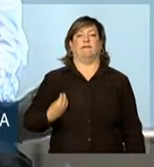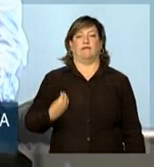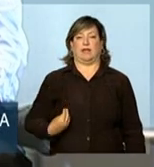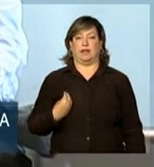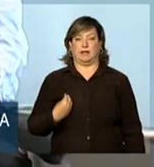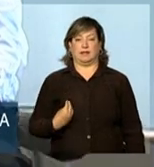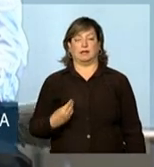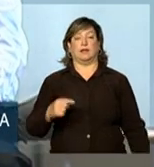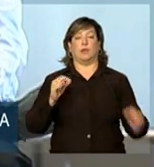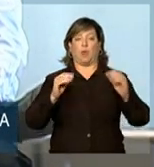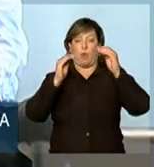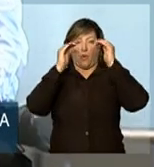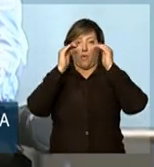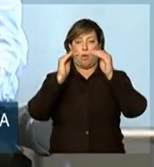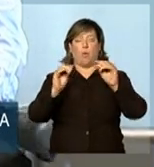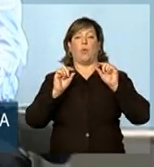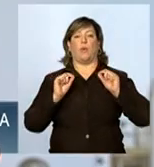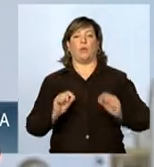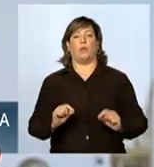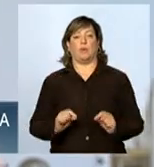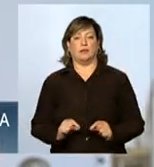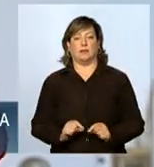que honra